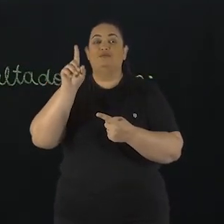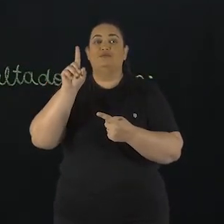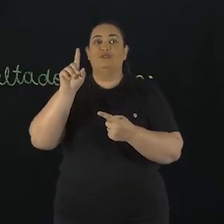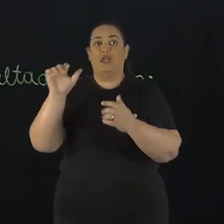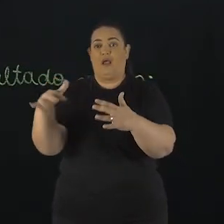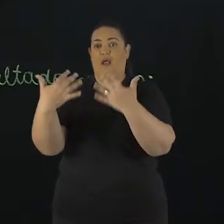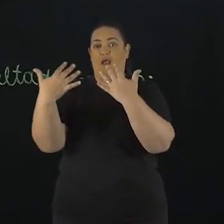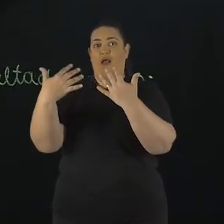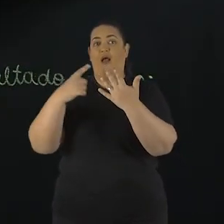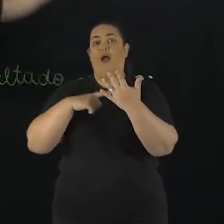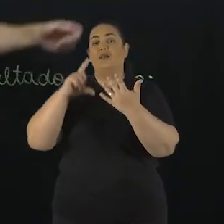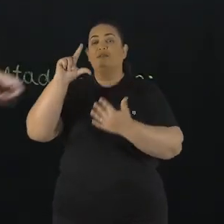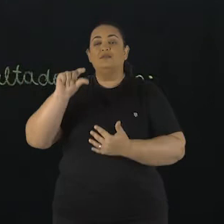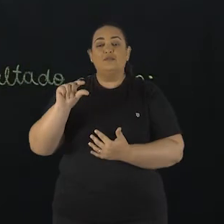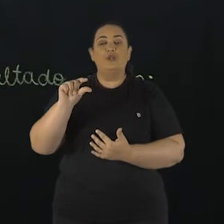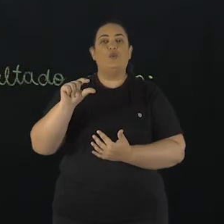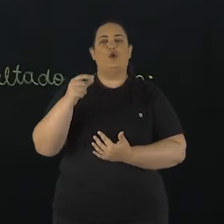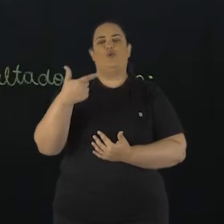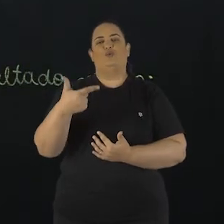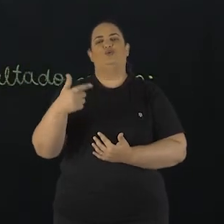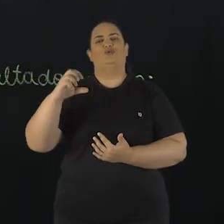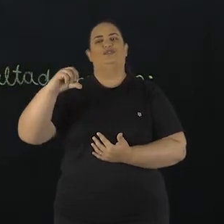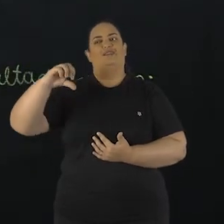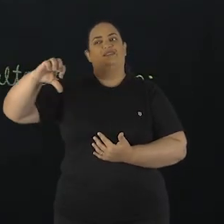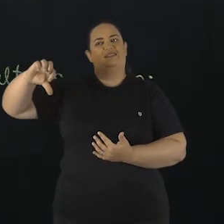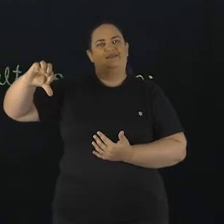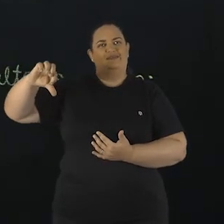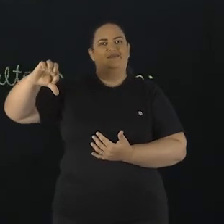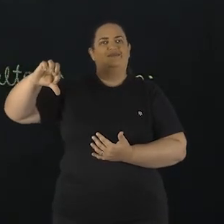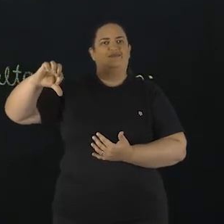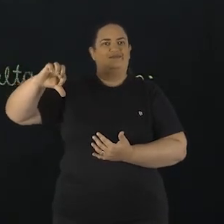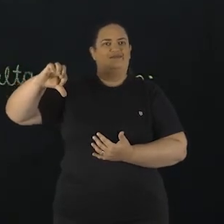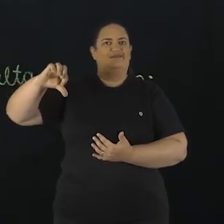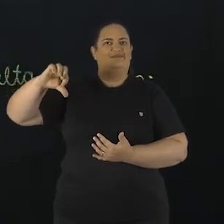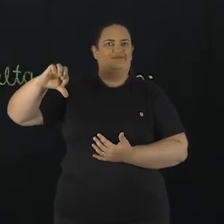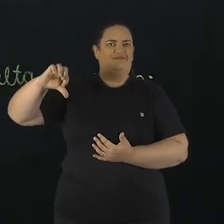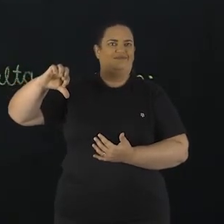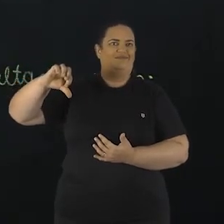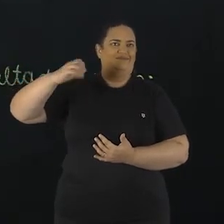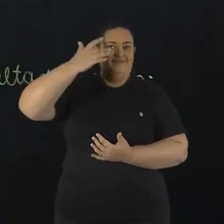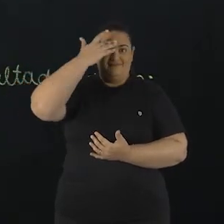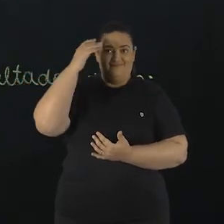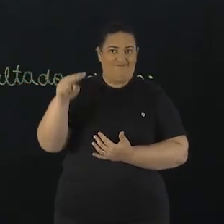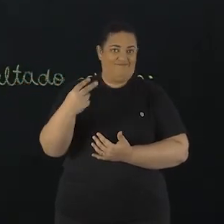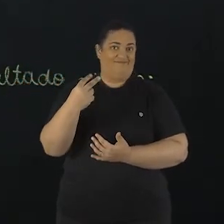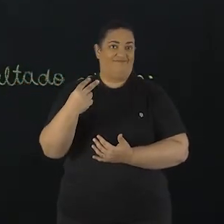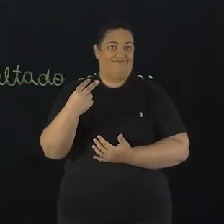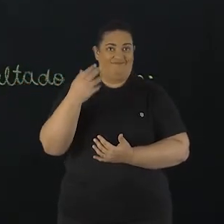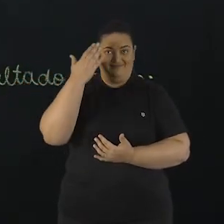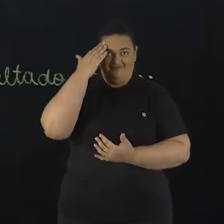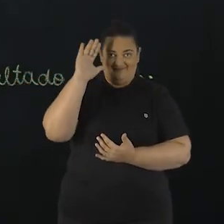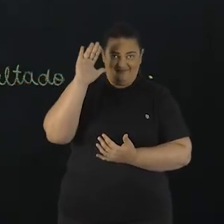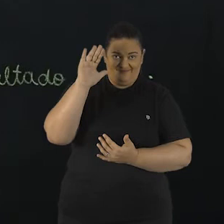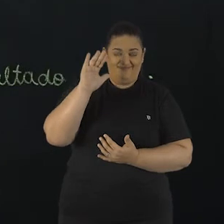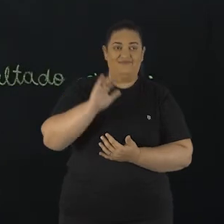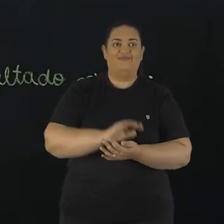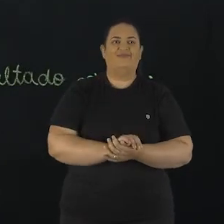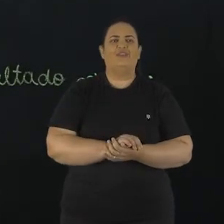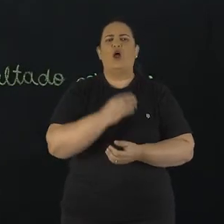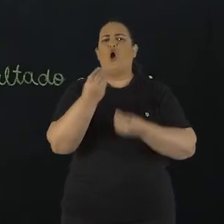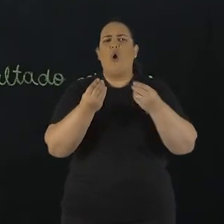na verdade, já tinha apenas 209 pessoas. Como é que a gente faz para calcular essa